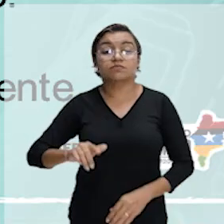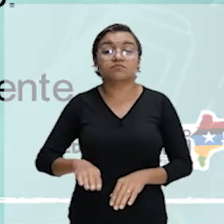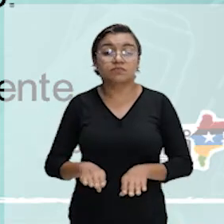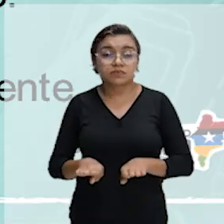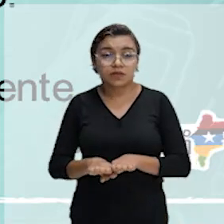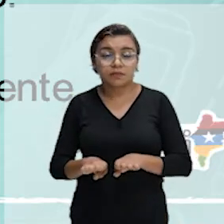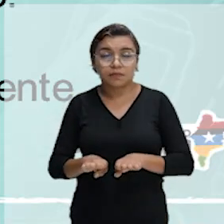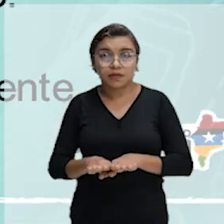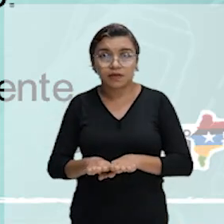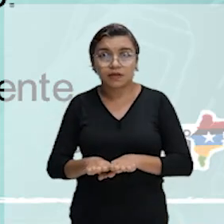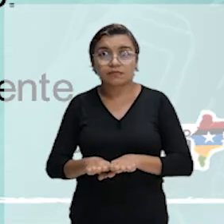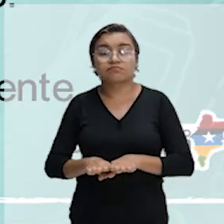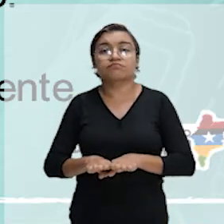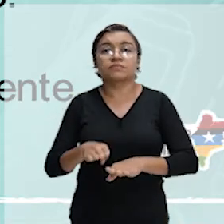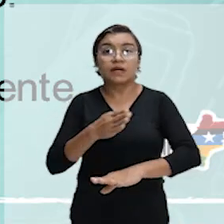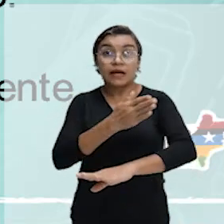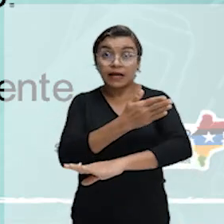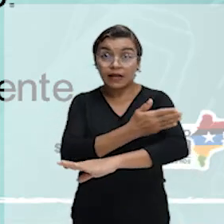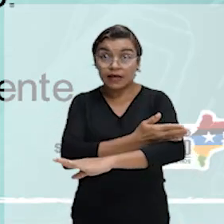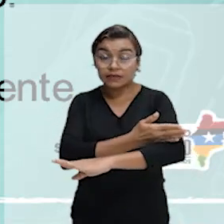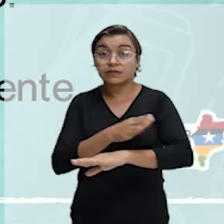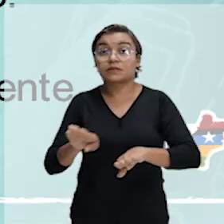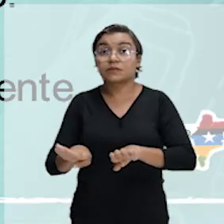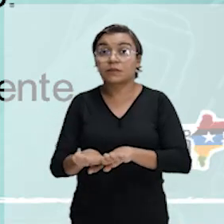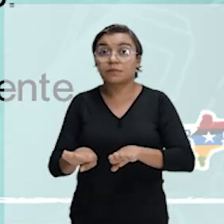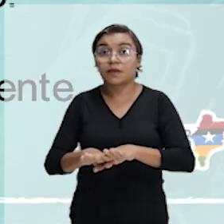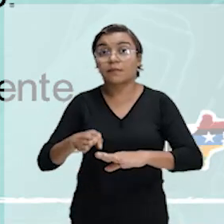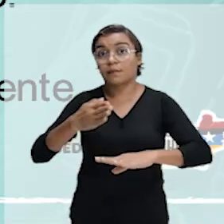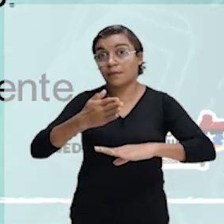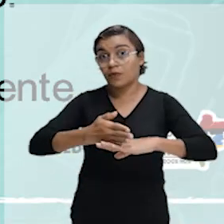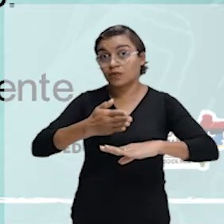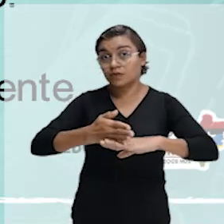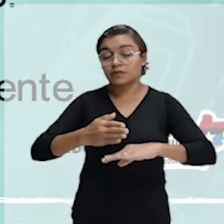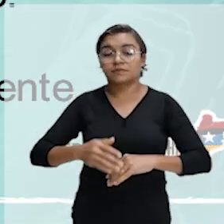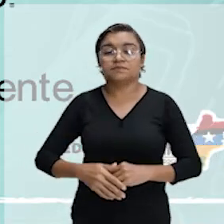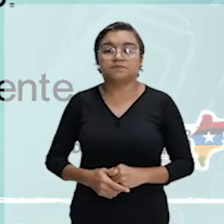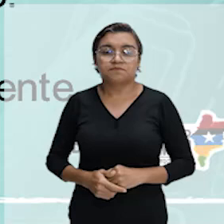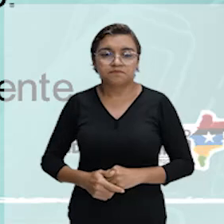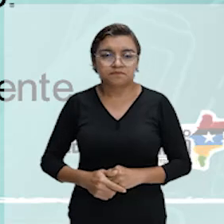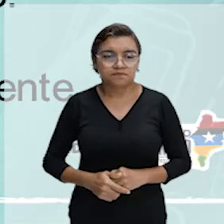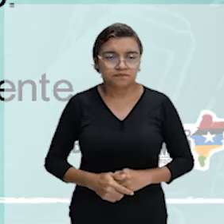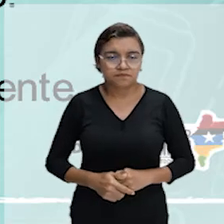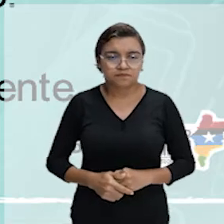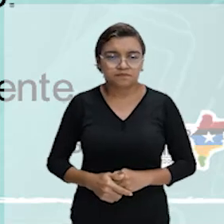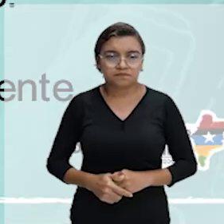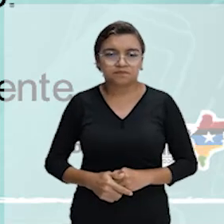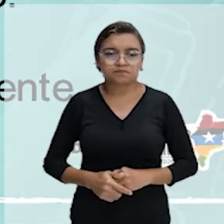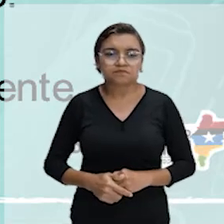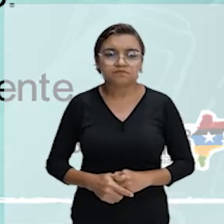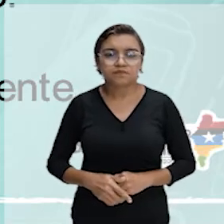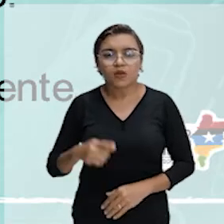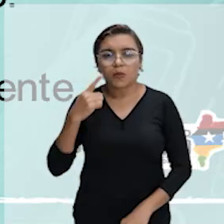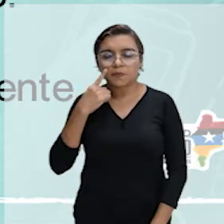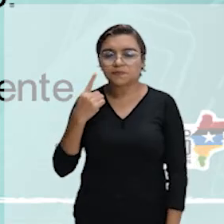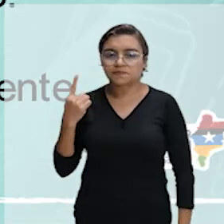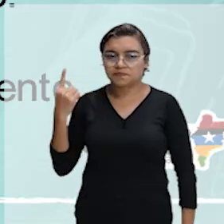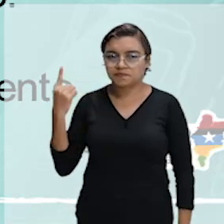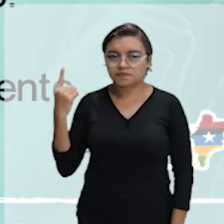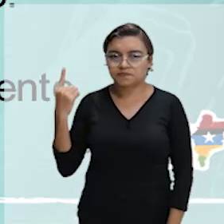lógica moderna, correto? Então, vamos lá. Considere as três premissas abaixo. Devemos